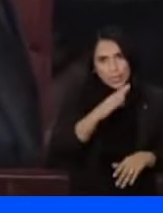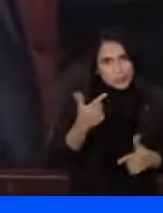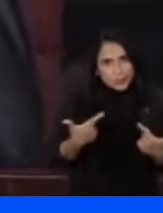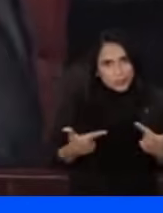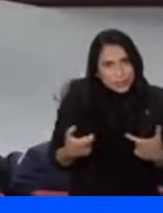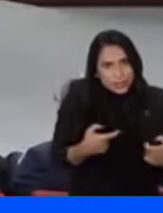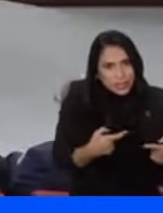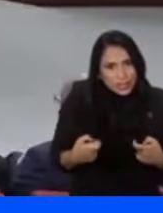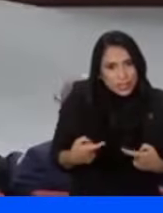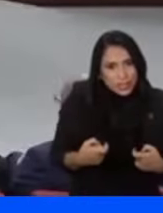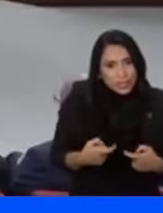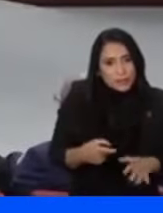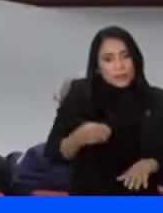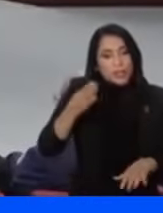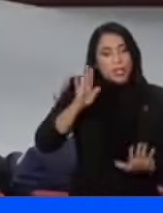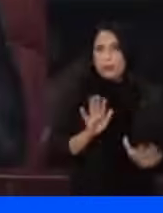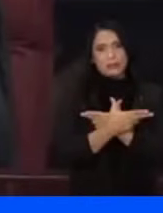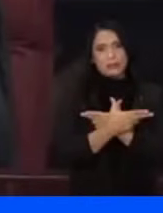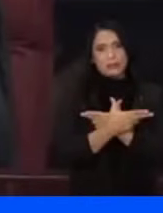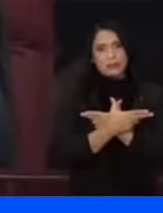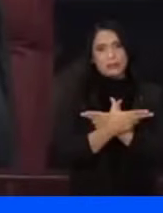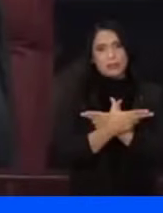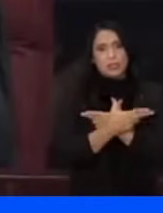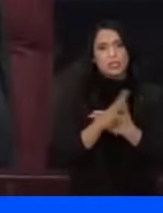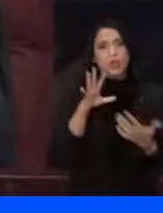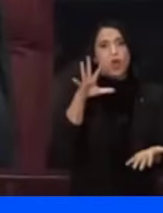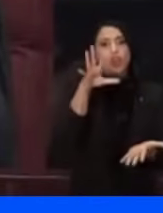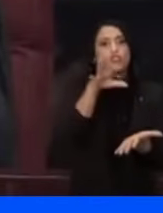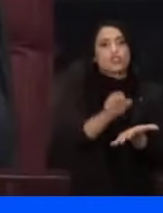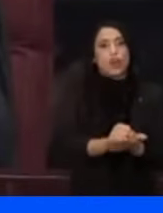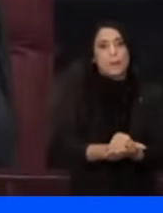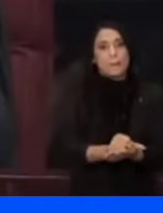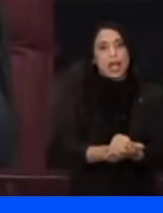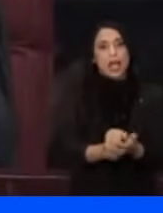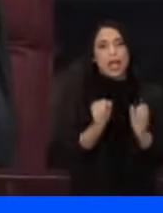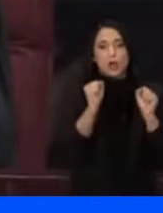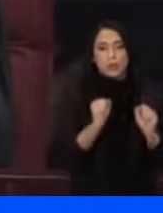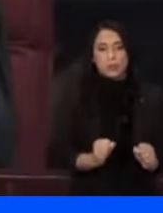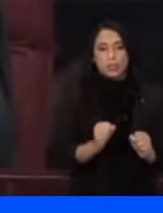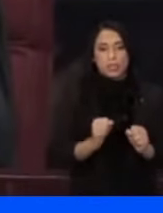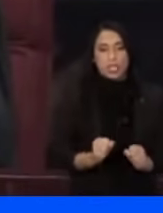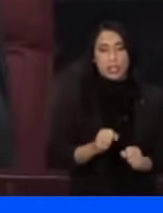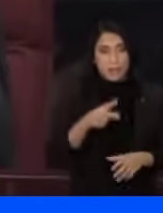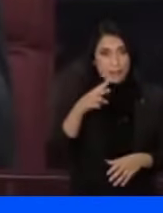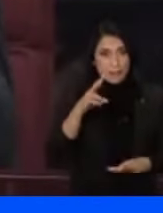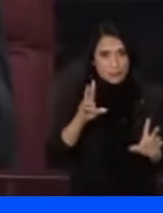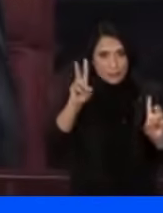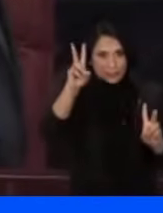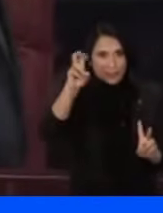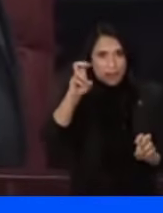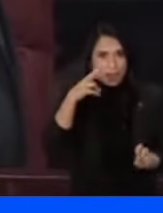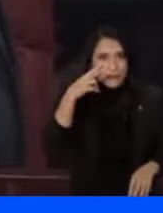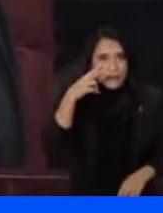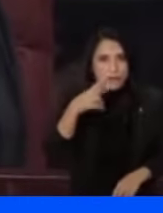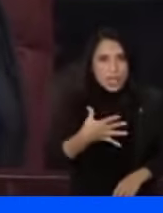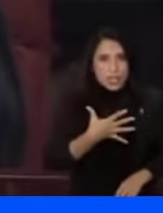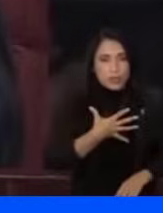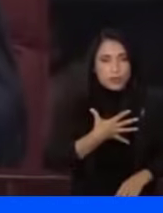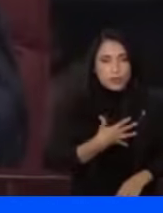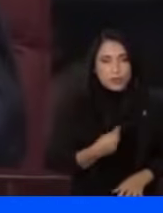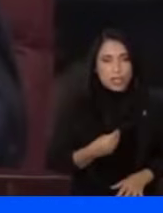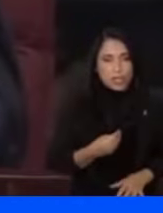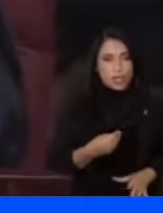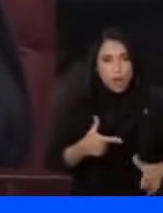Essa deturpação, inclusive, do artigo 100. Um filho teu não foge à luta, ou ficar a pátria livre ou morrer